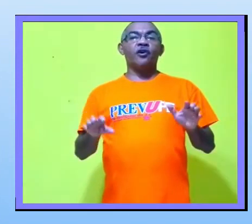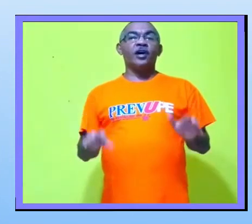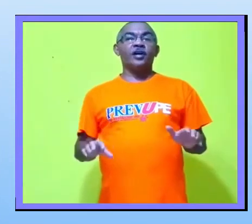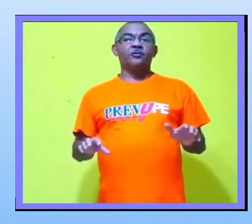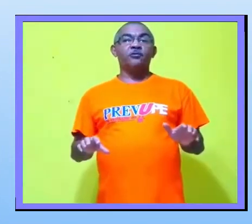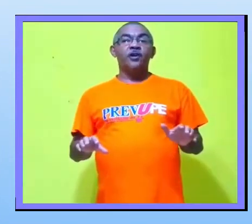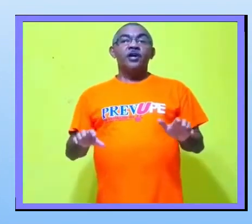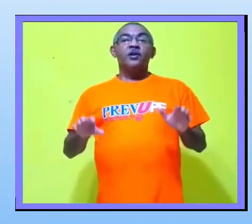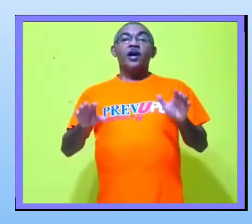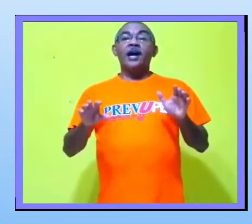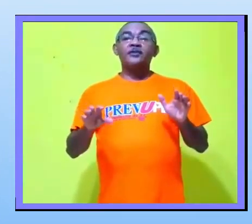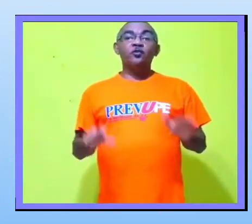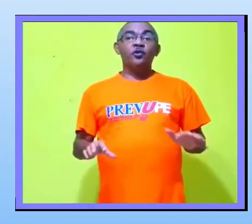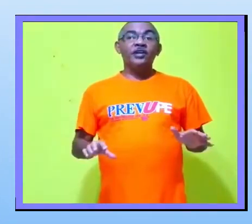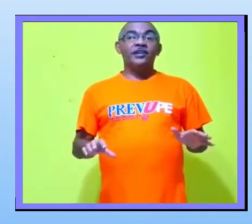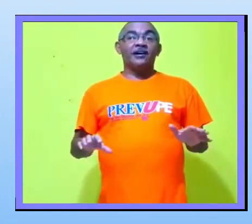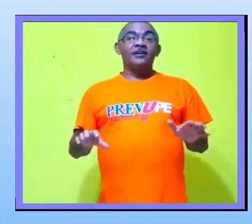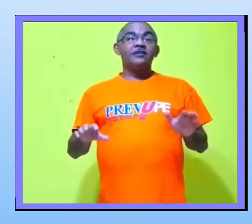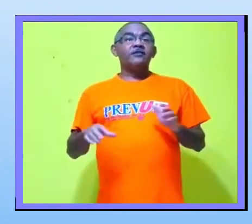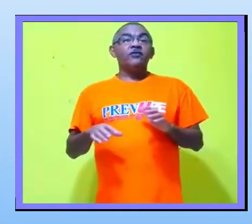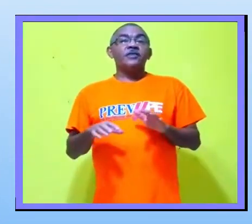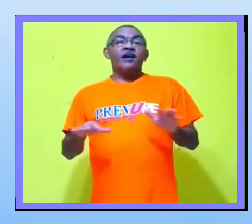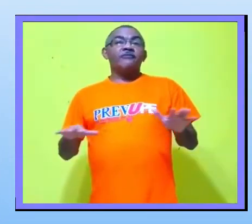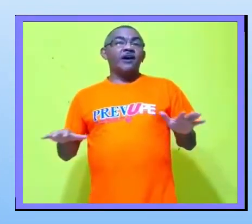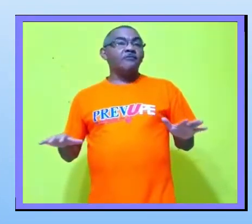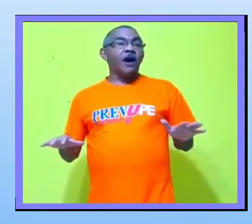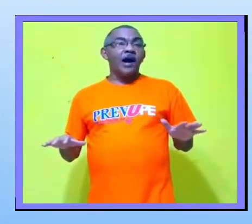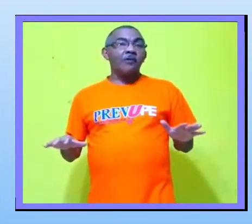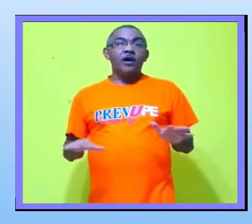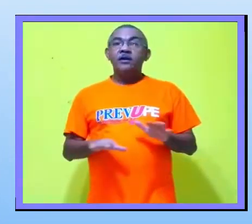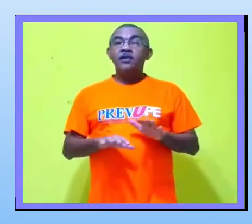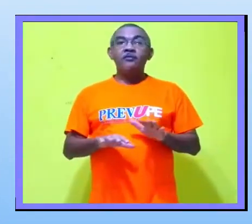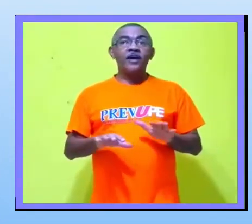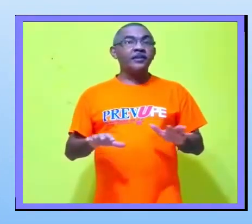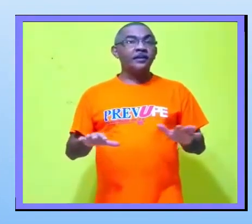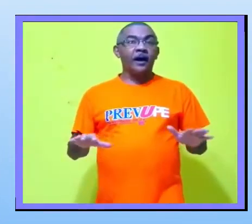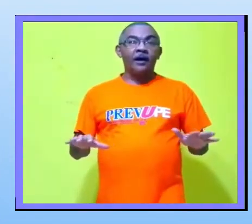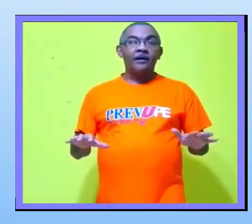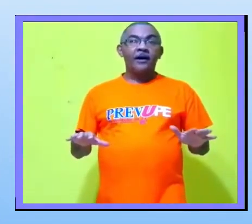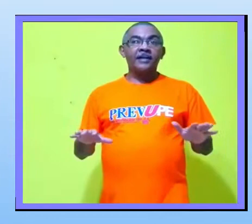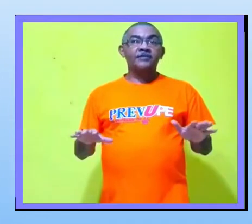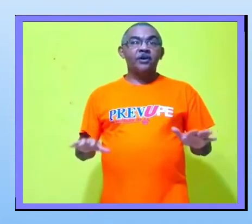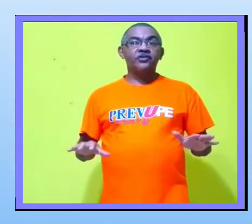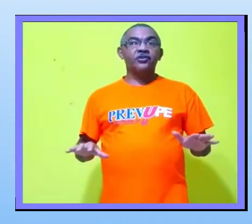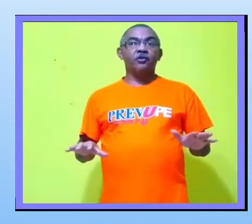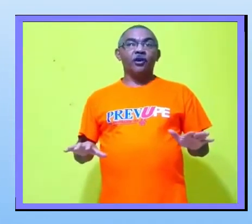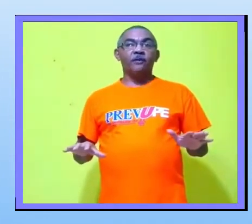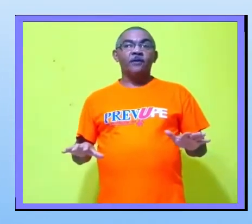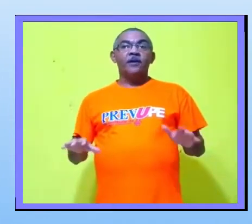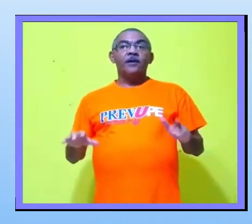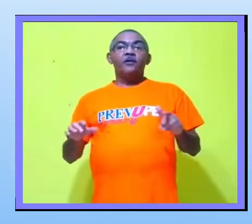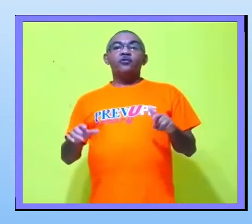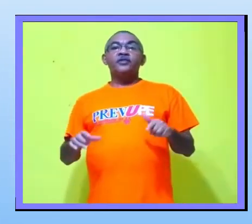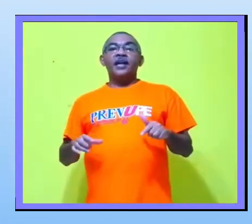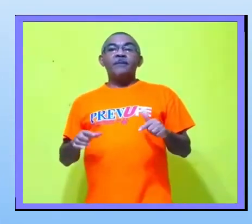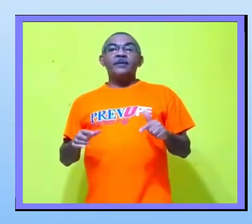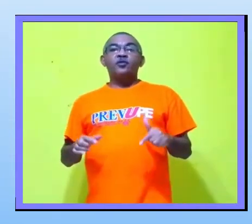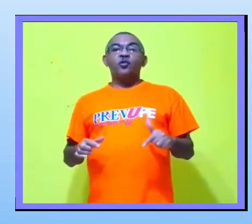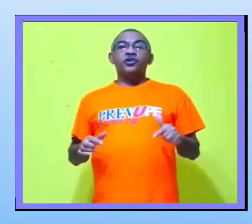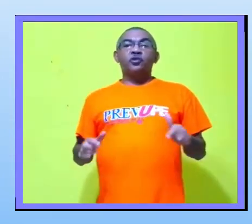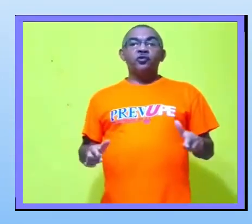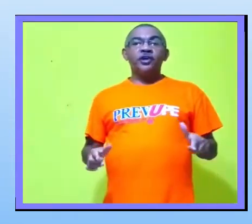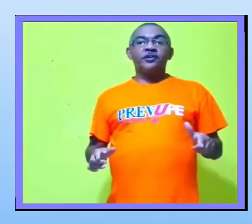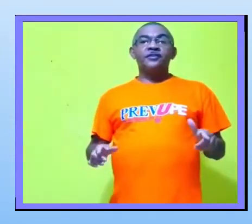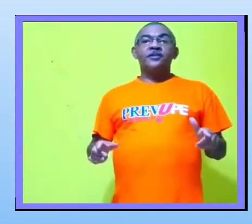solvente orgânico. Gasolina, se você lavar com água, não vai tirar as manchas de óleo. Os